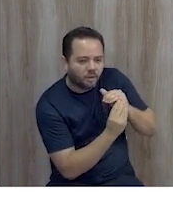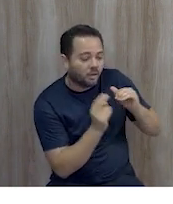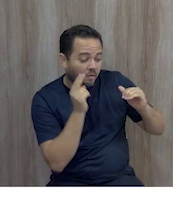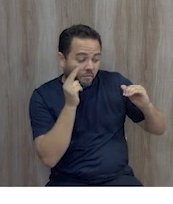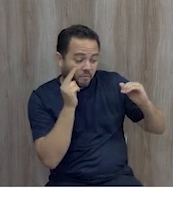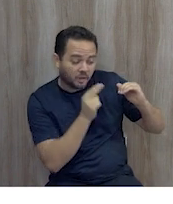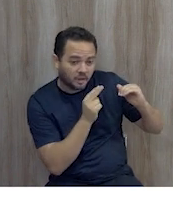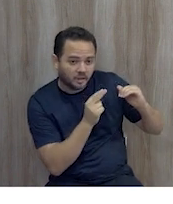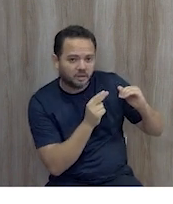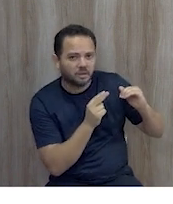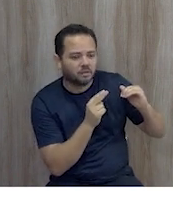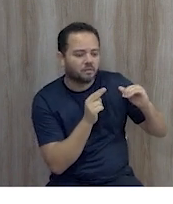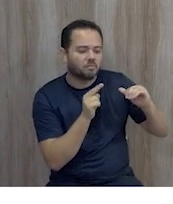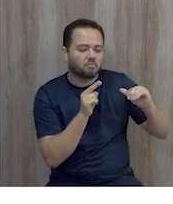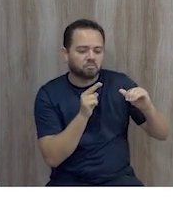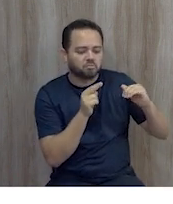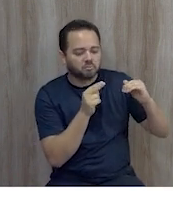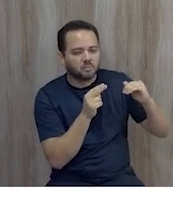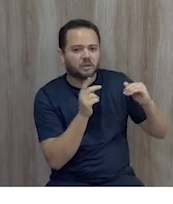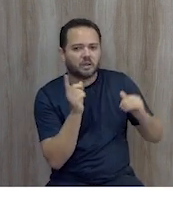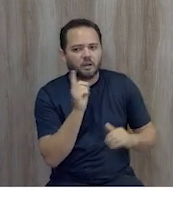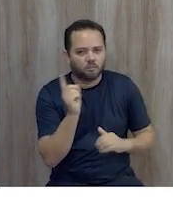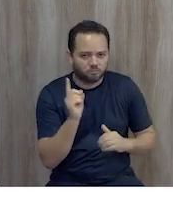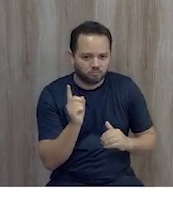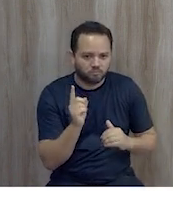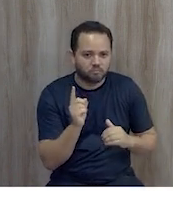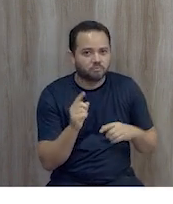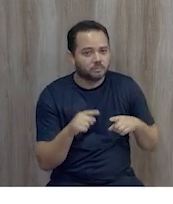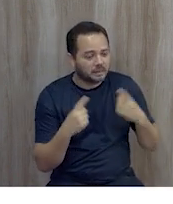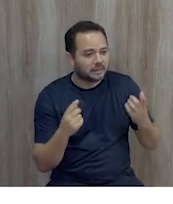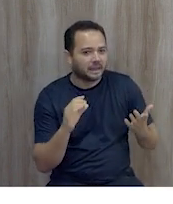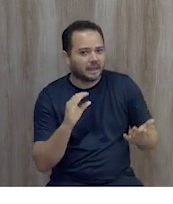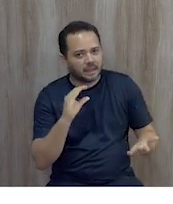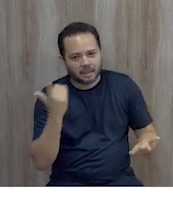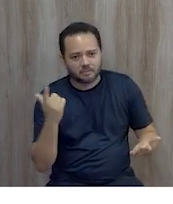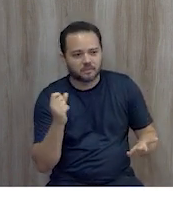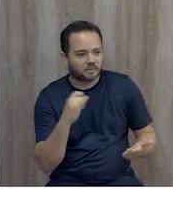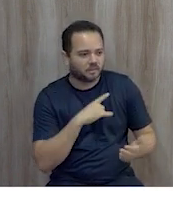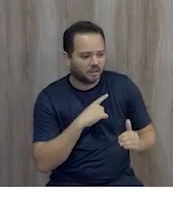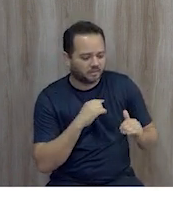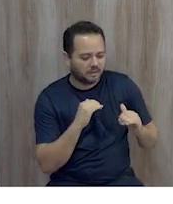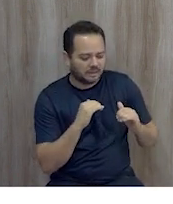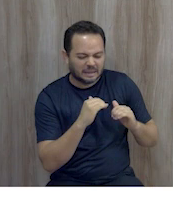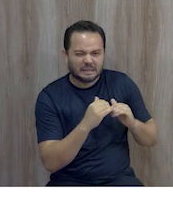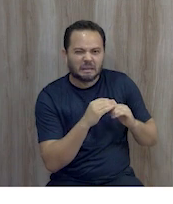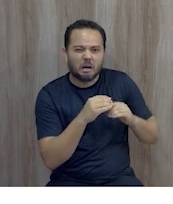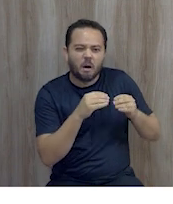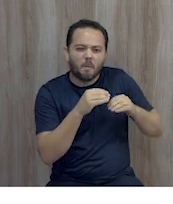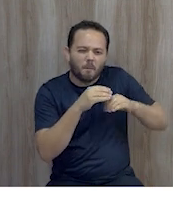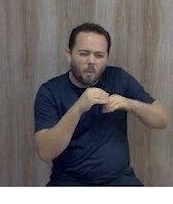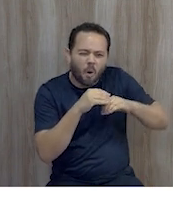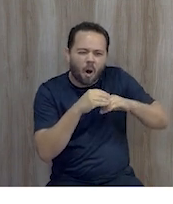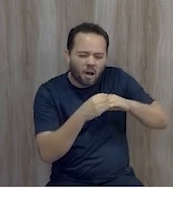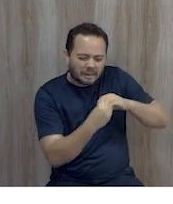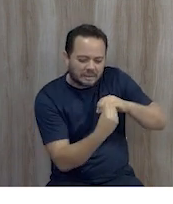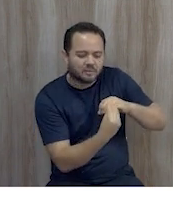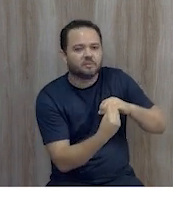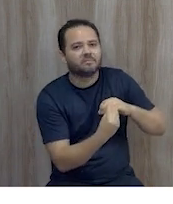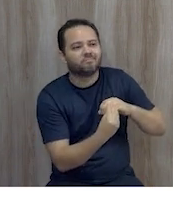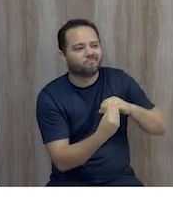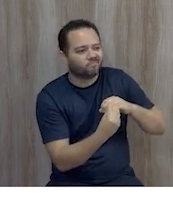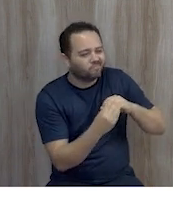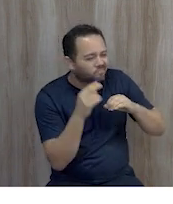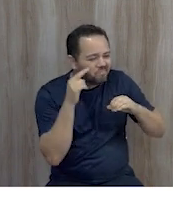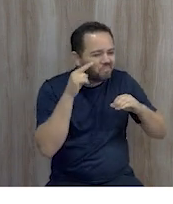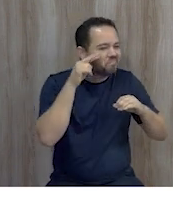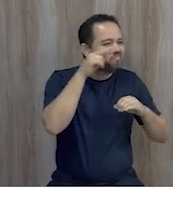visível na mesial ou na distal. Isso é claro, porque se eu tenho tecido mole interproximal, eu realmente não